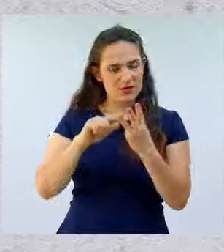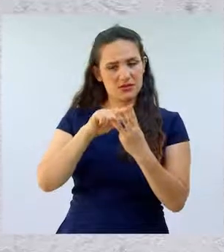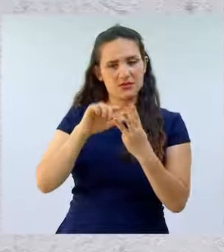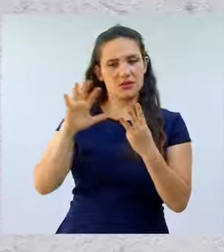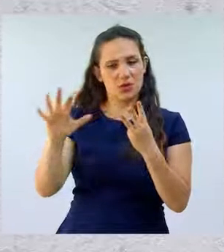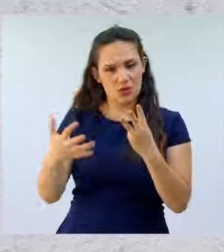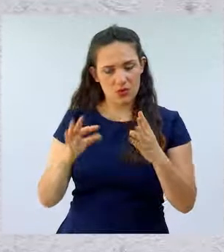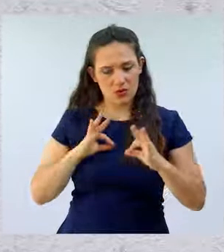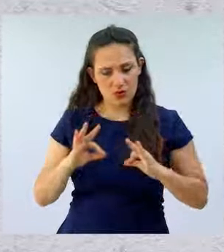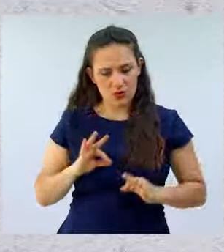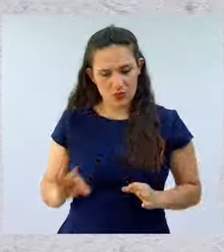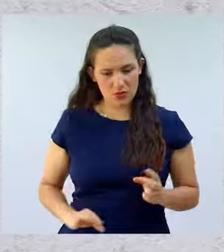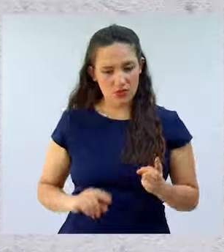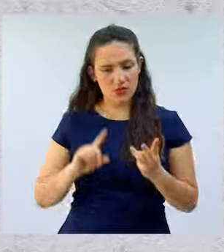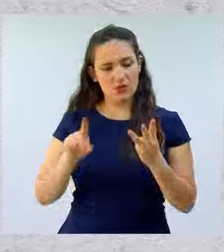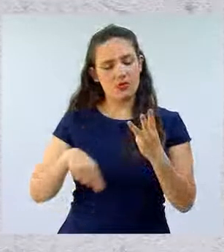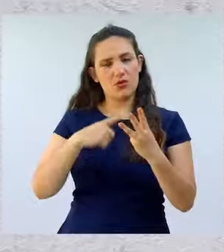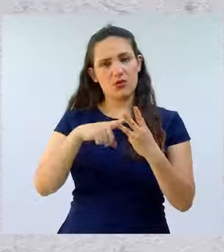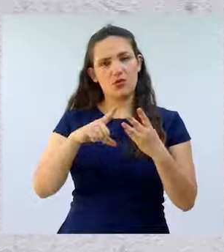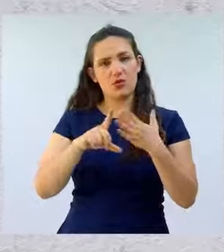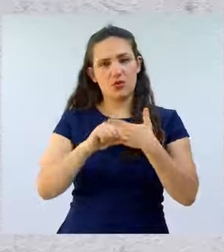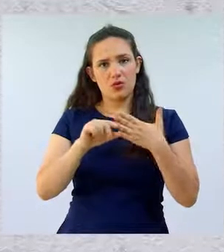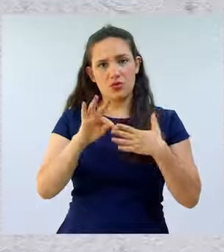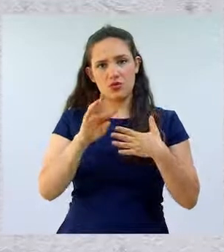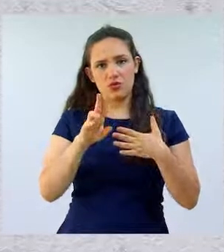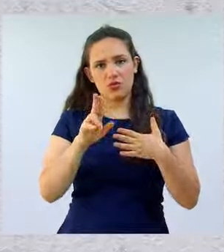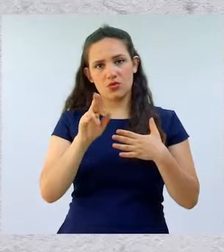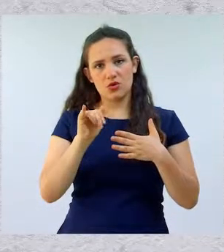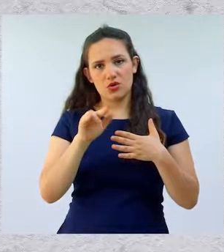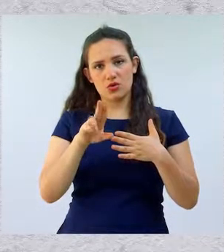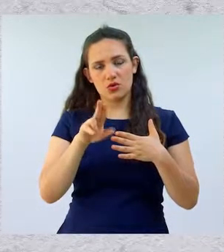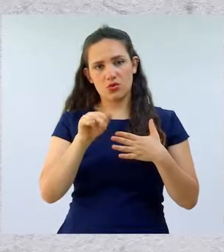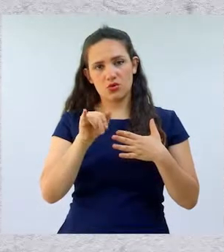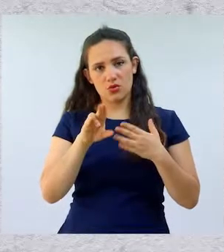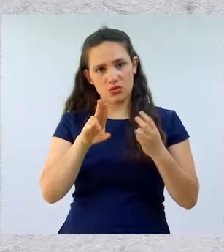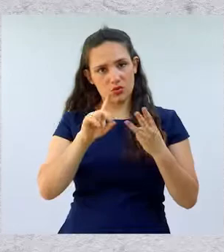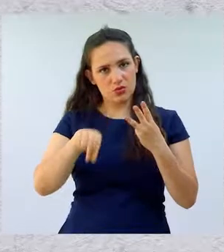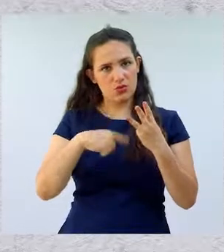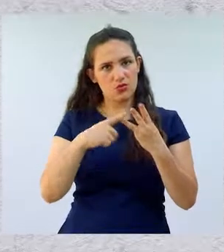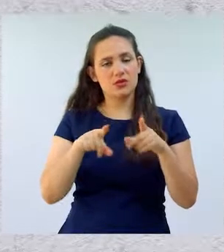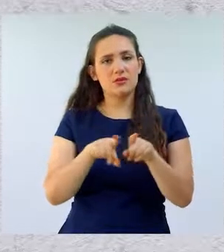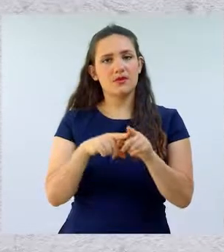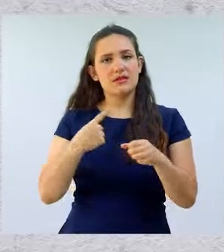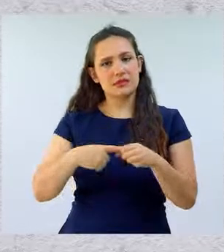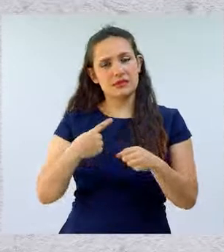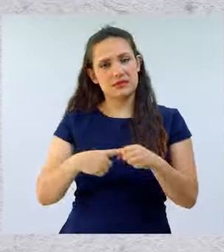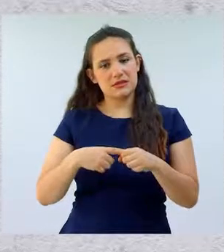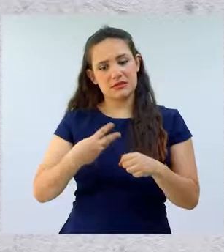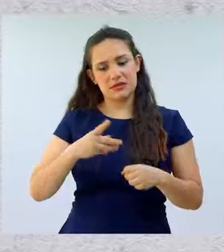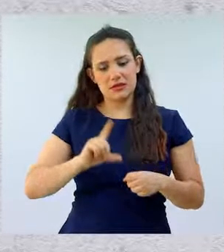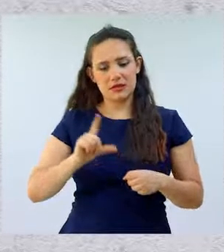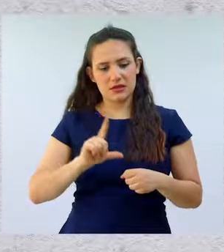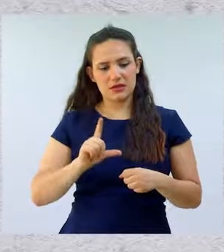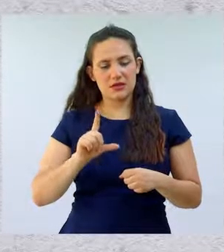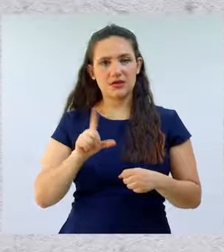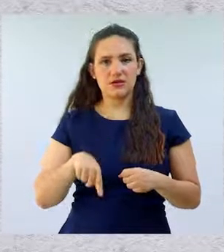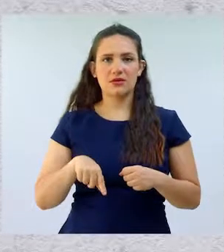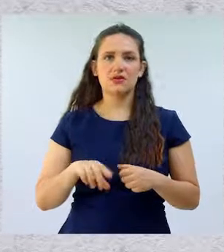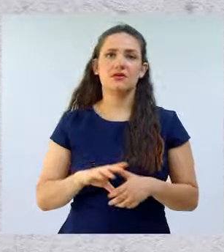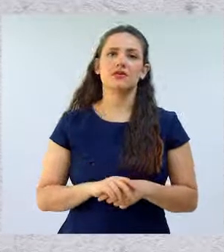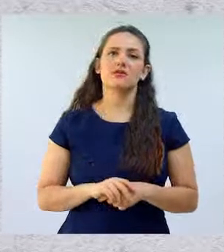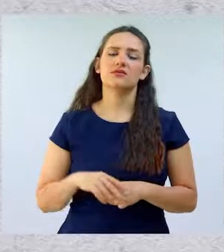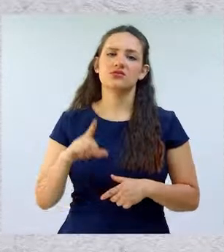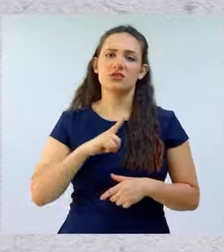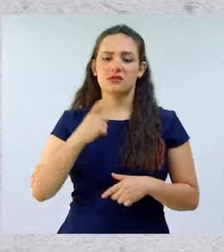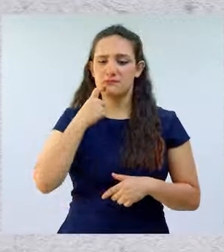Foi a onça pintada, foi o estuiú do prédio lá do Marquês de Valença, e foi lá em Três Lagoas também que é um painel que eu era apaixonado,